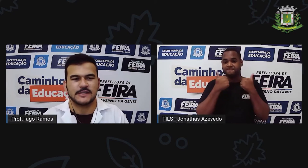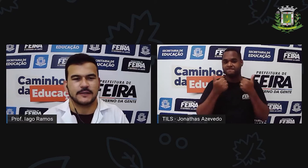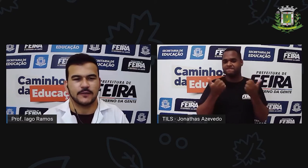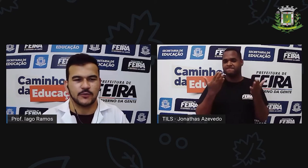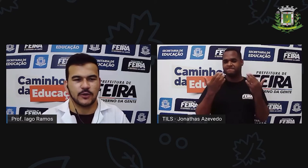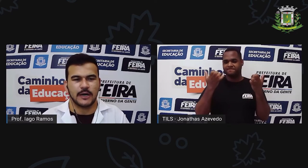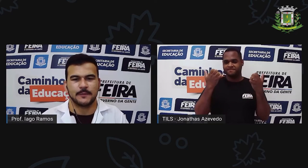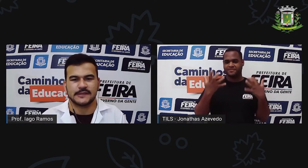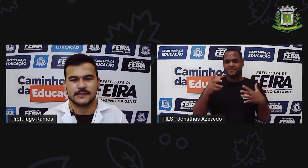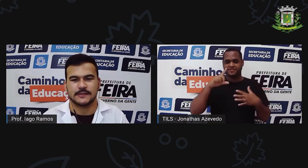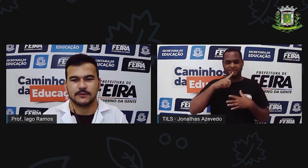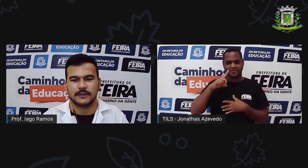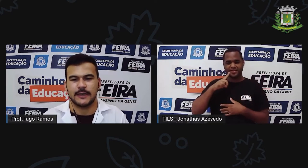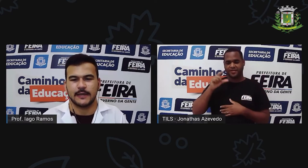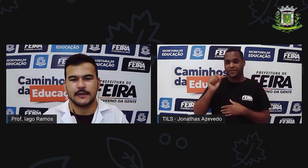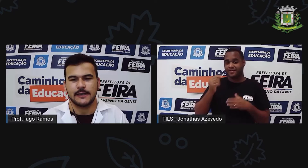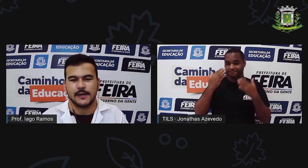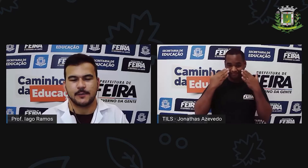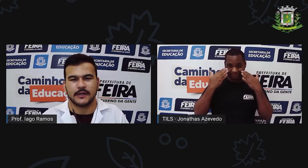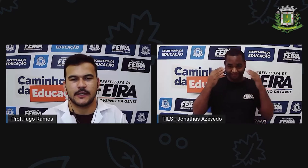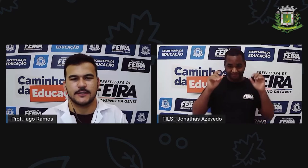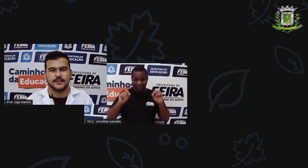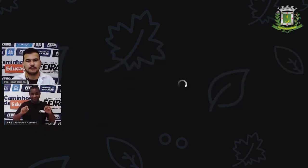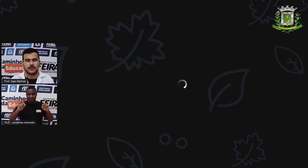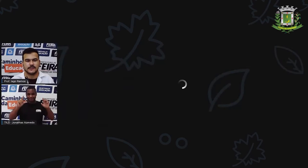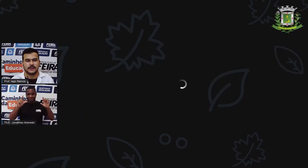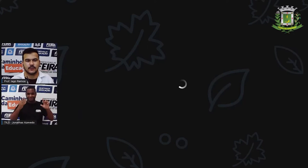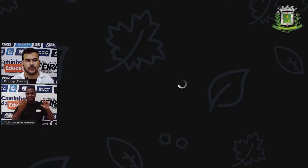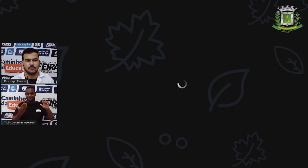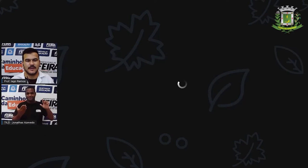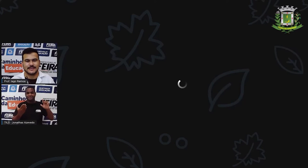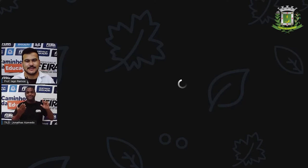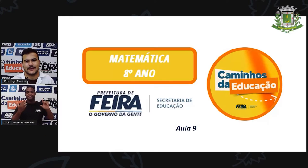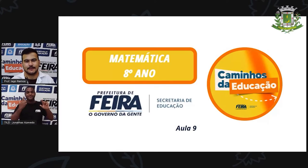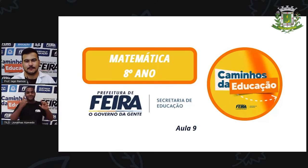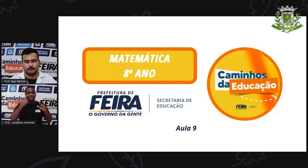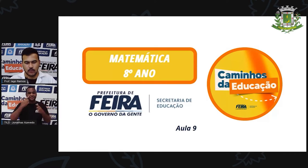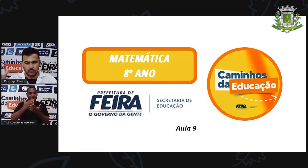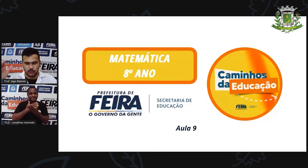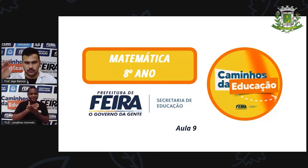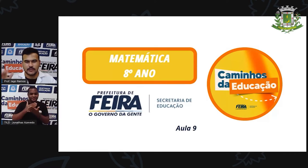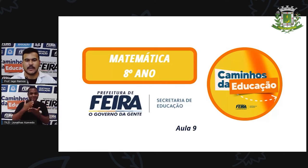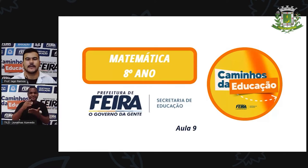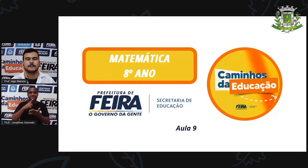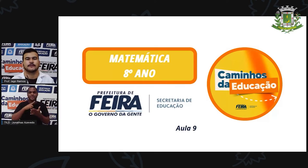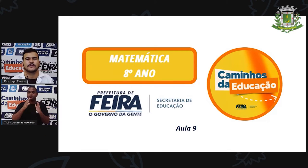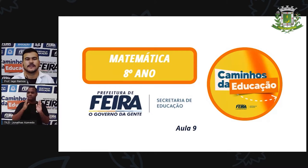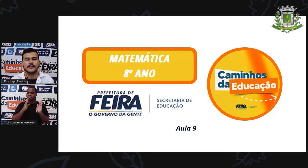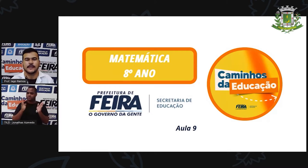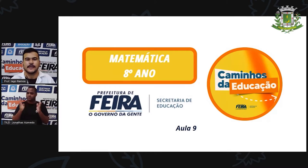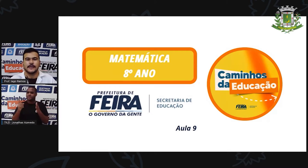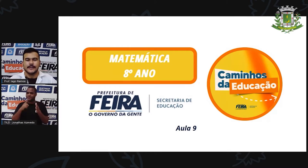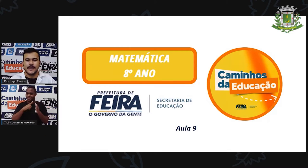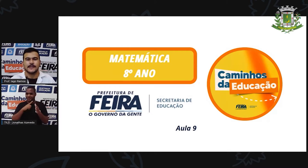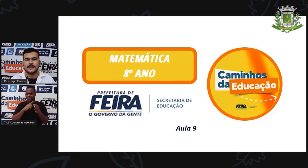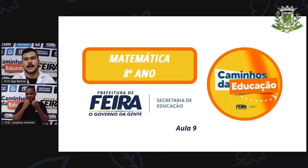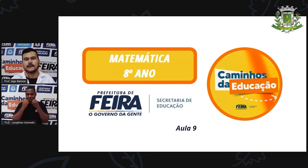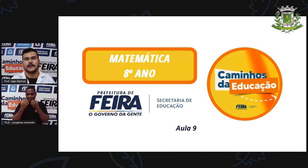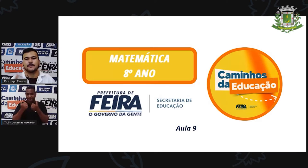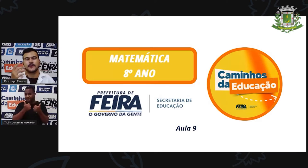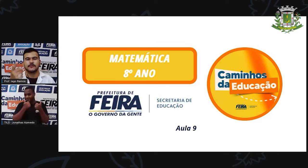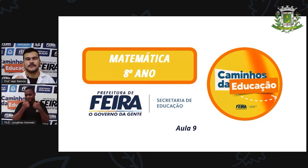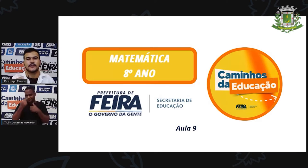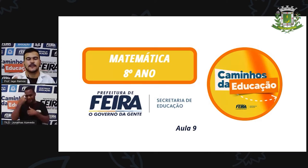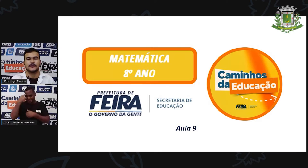lá, vamos assim, vamos jogar a apresentação na tela para que a gente possa começar. Pronto, tá aí para você e essa